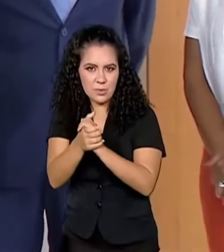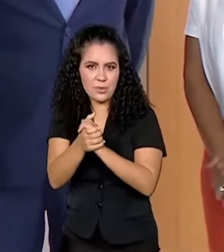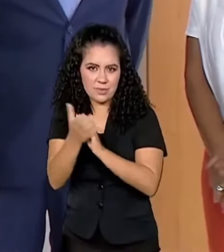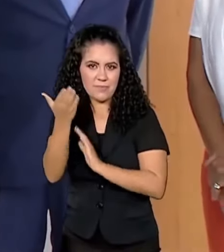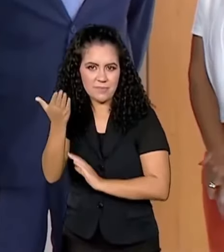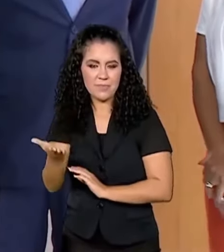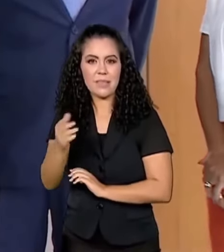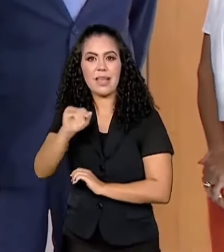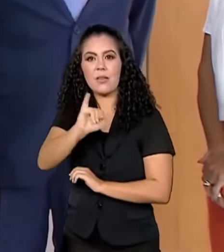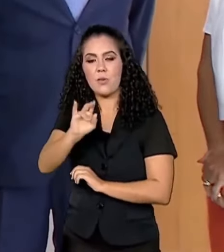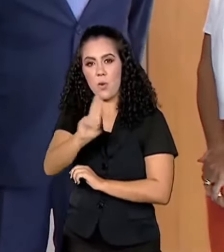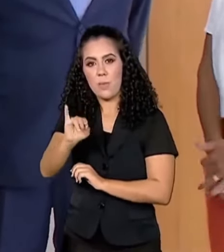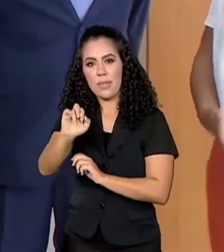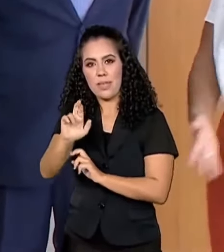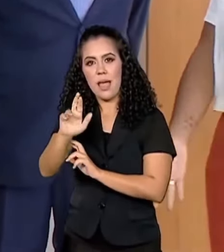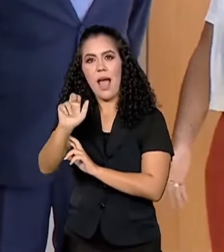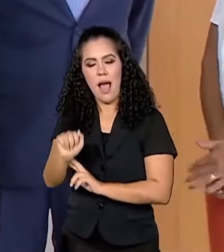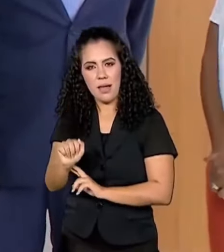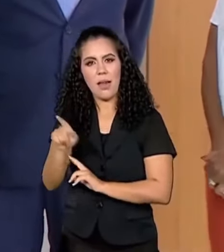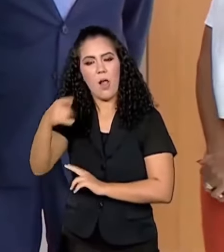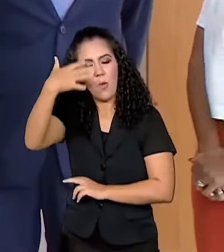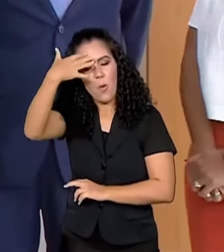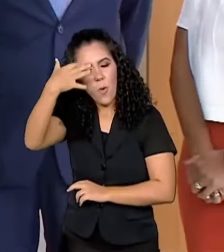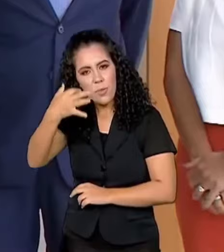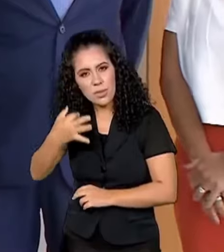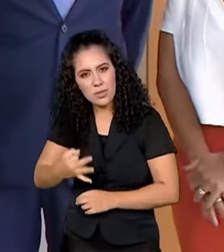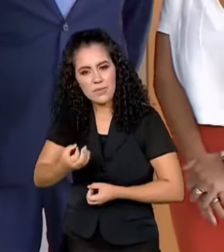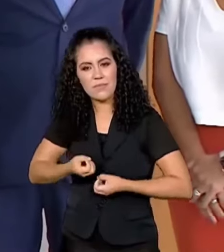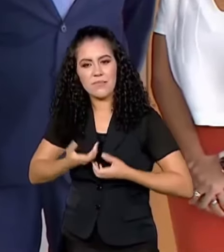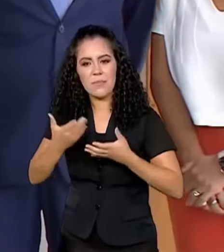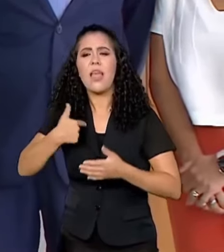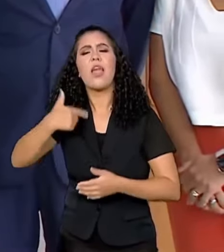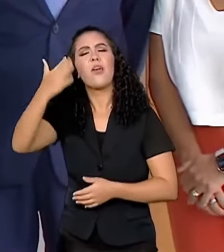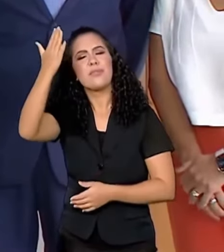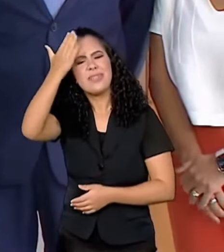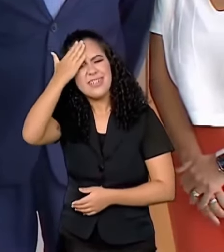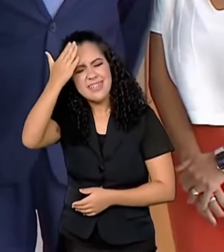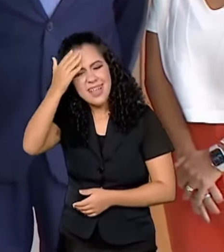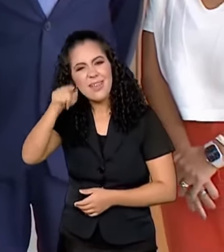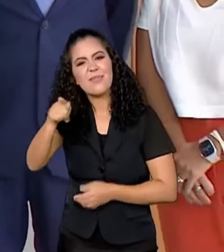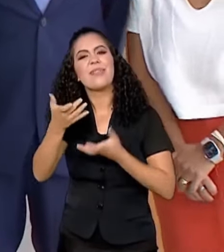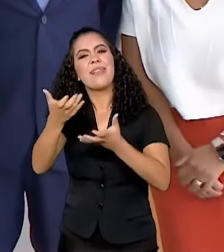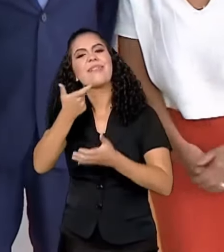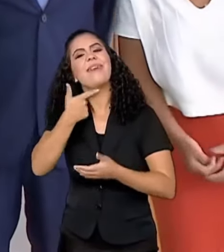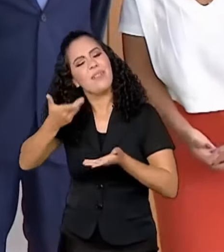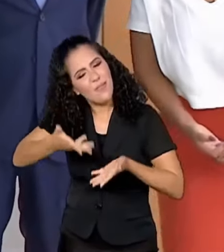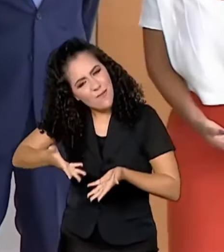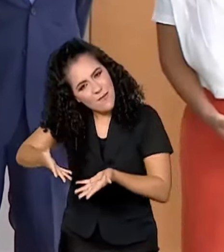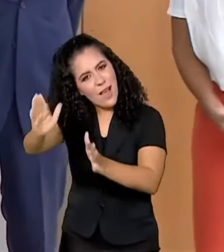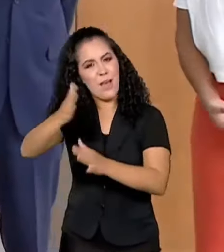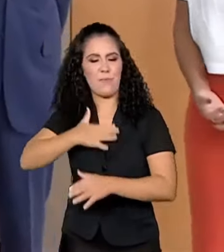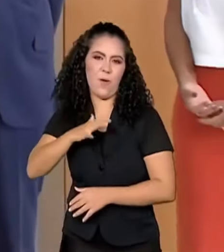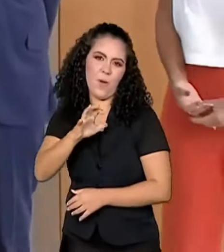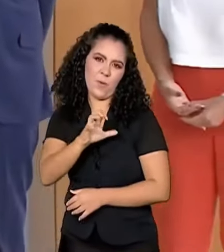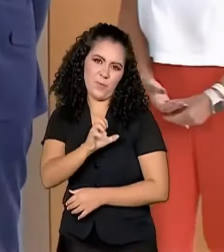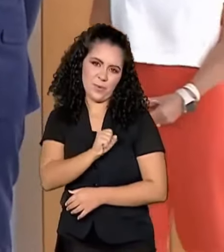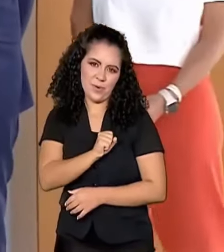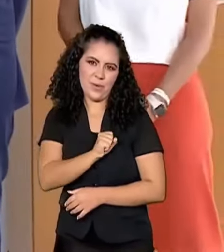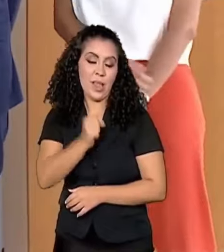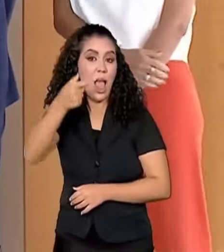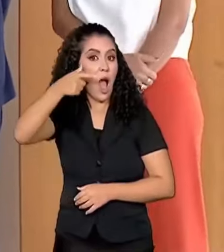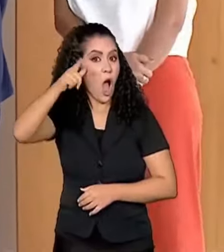compreensão de falar pro lewandovski Eu sei que você quer ir então vá meu amor e ele